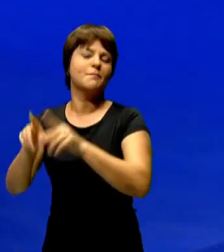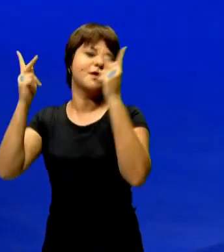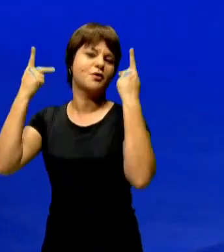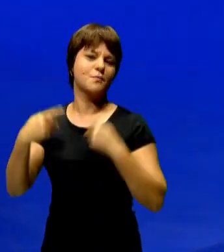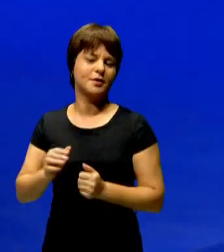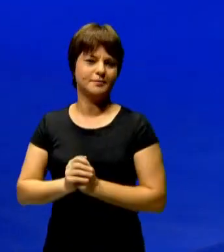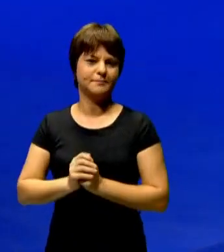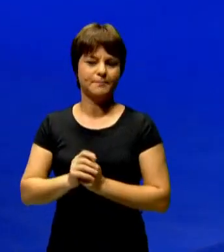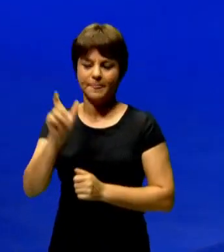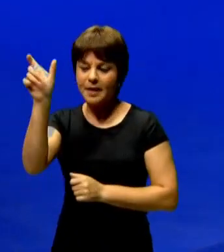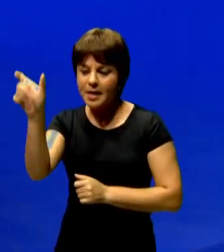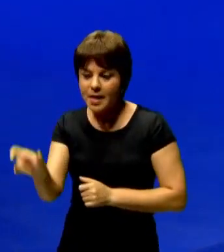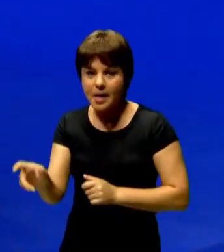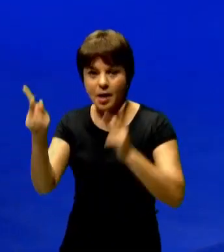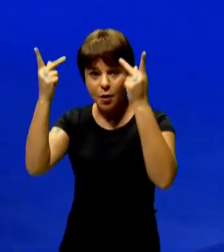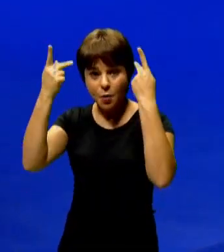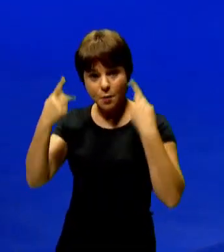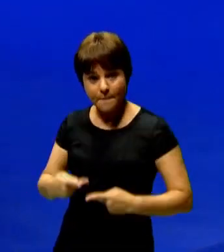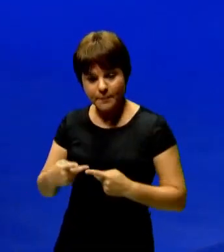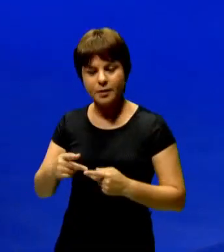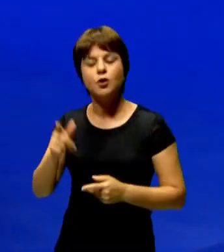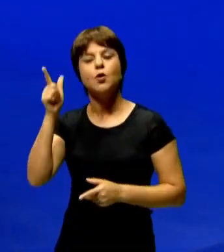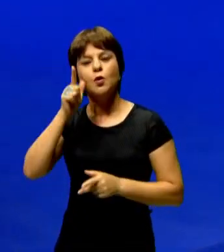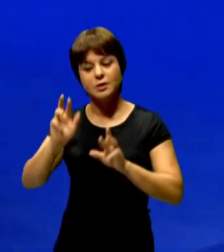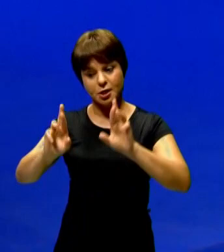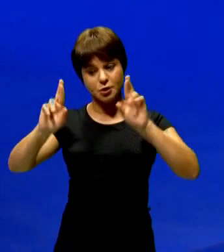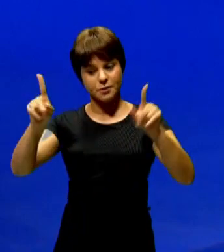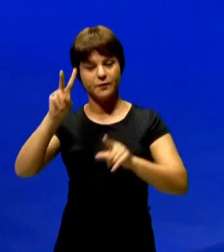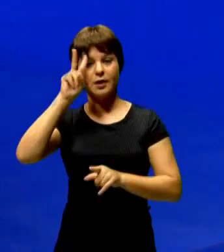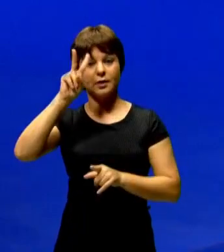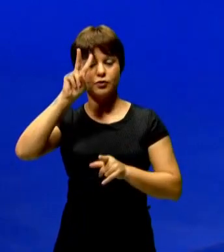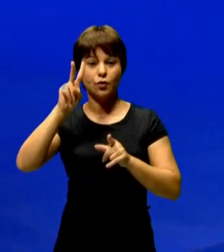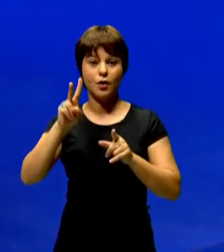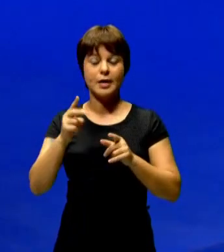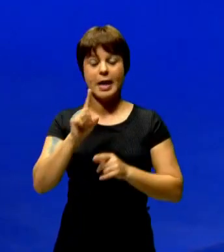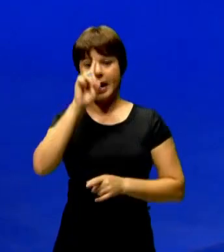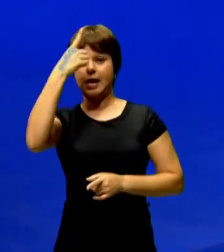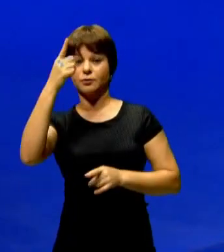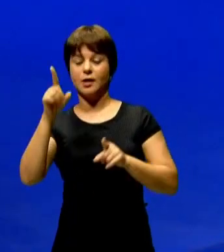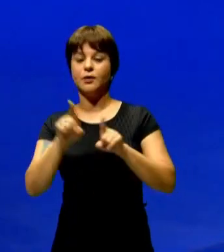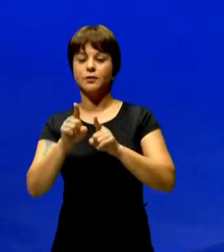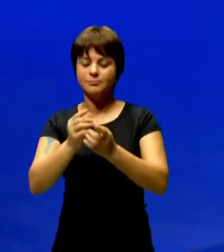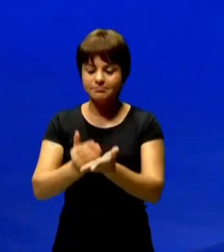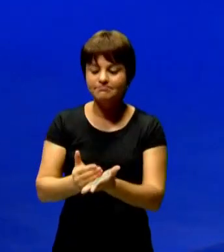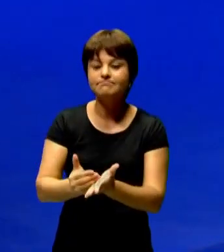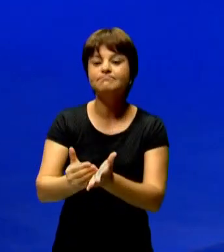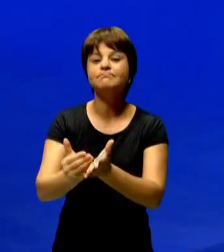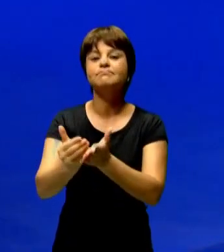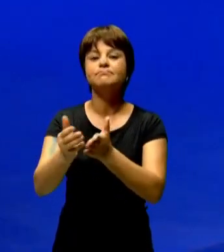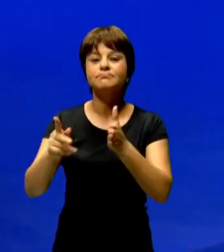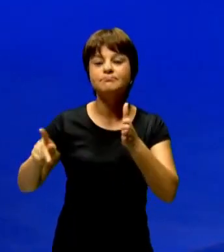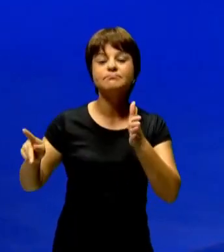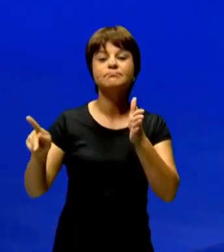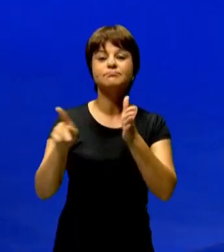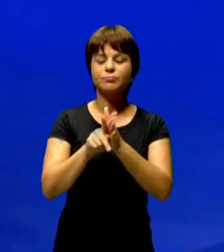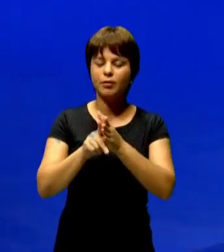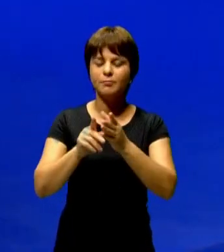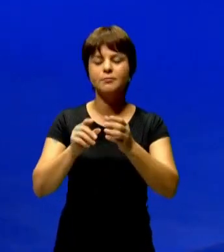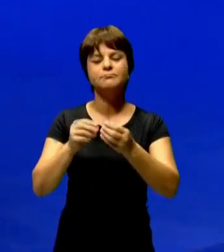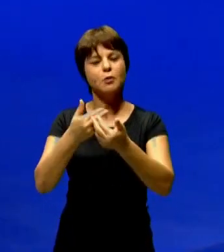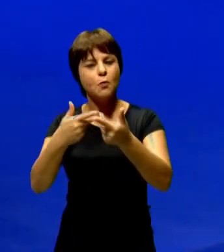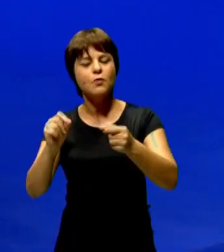a espécie humana consegue se diferenciar dessa história natural e, a partir disso, ter suas próprias